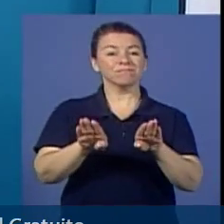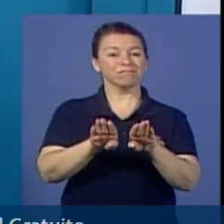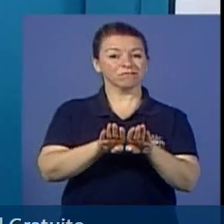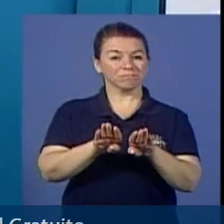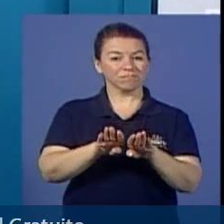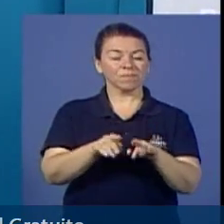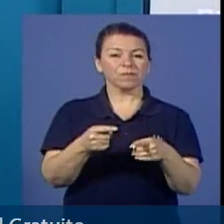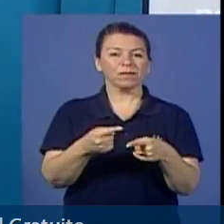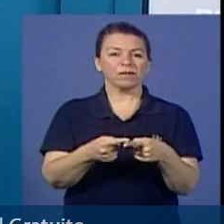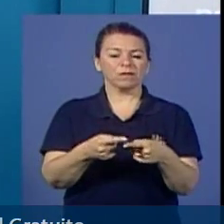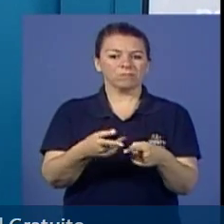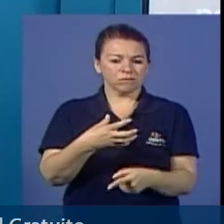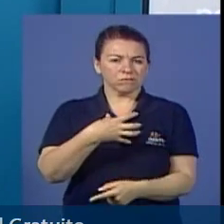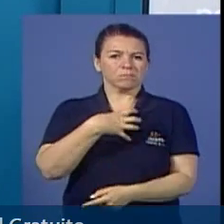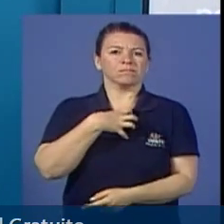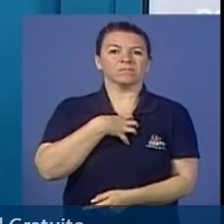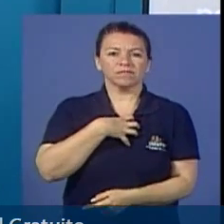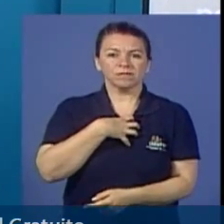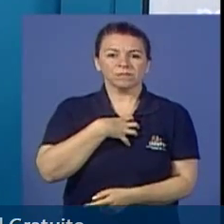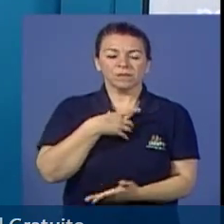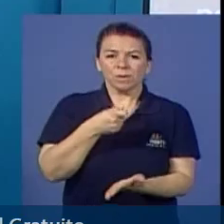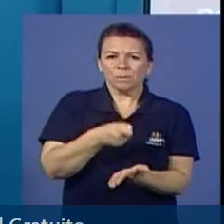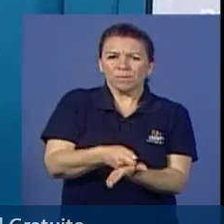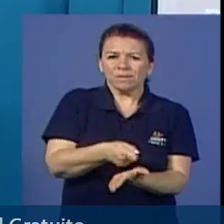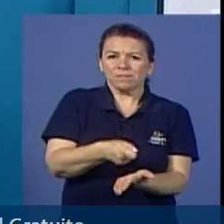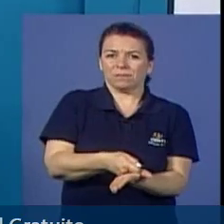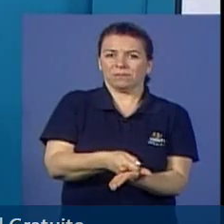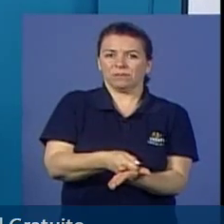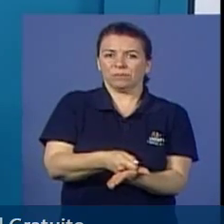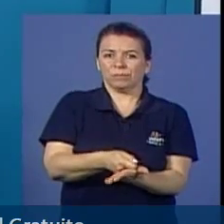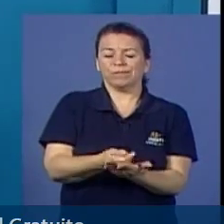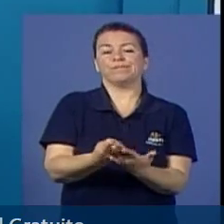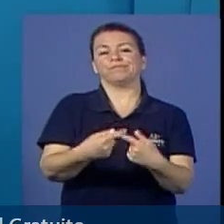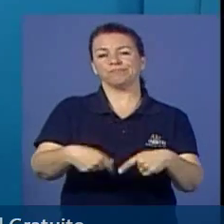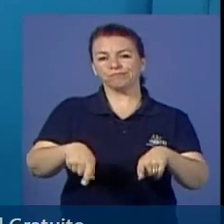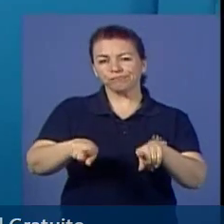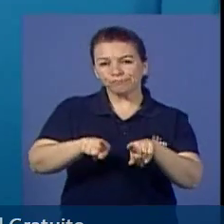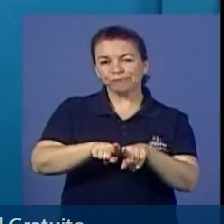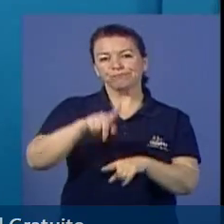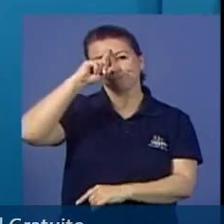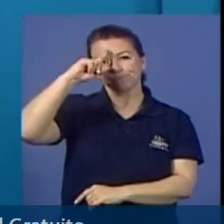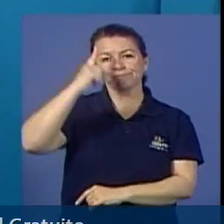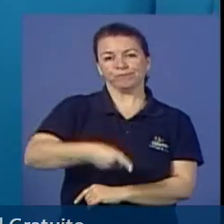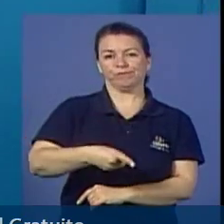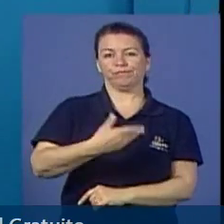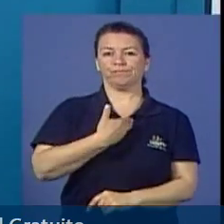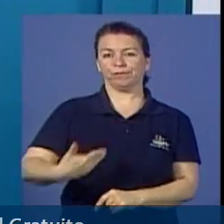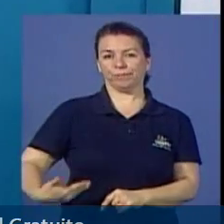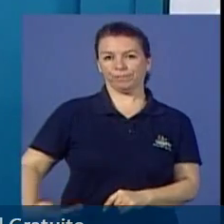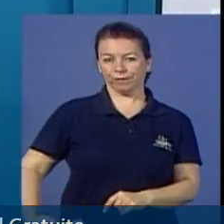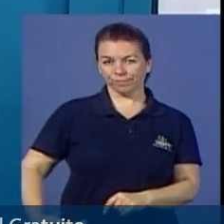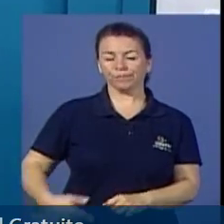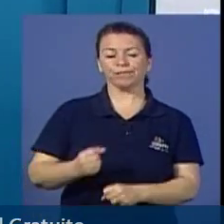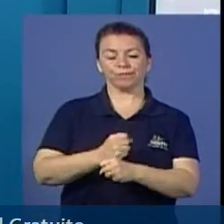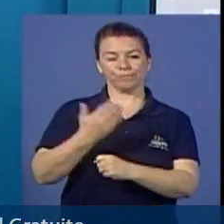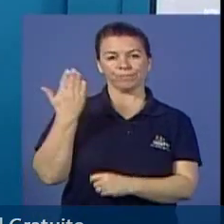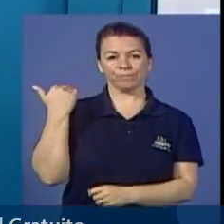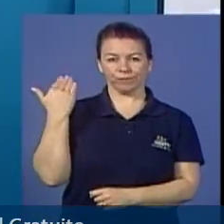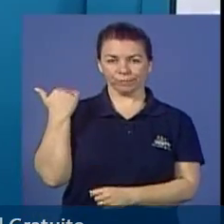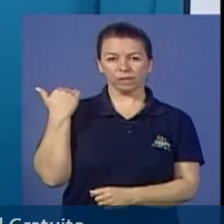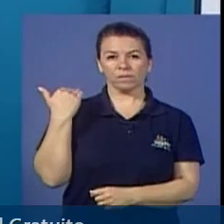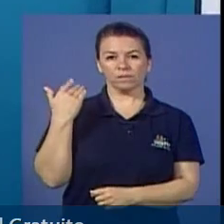de se sentir obrigado a mais um autoritarismo do governo naquele momento.